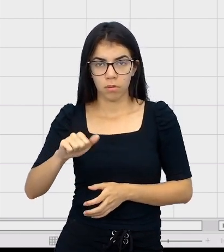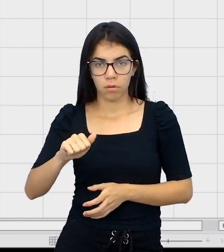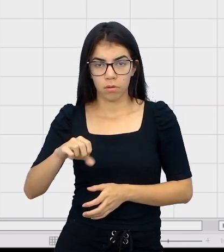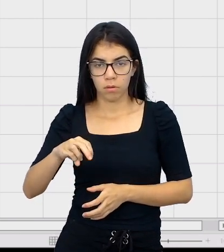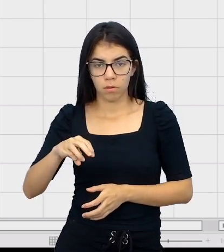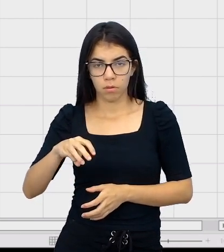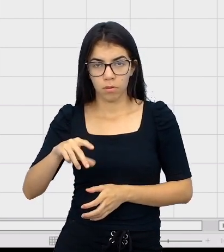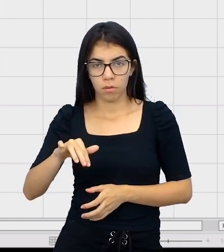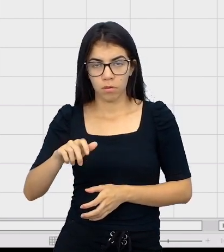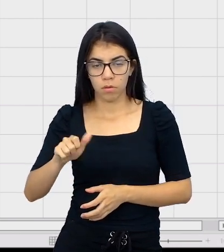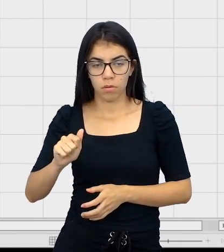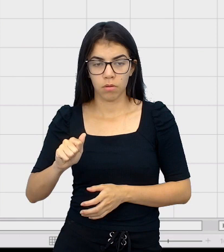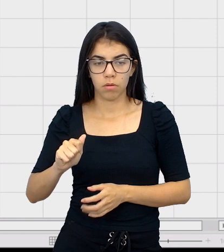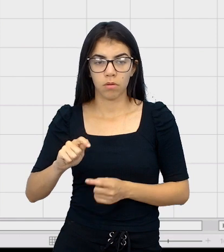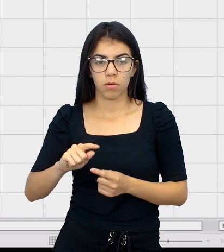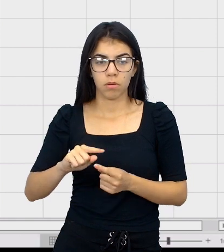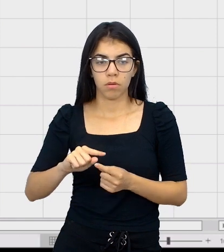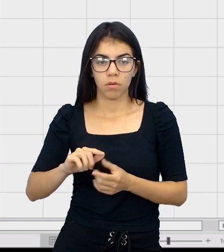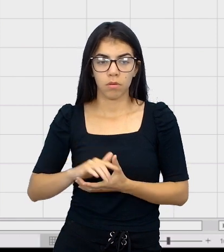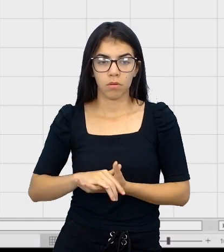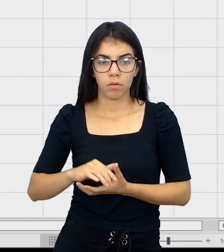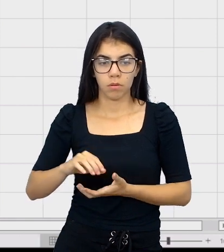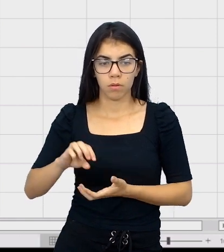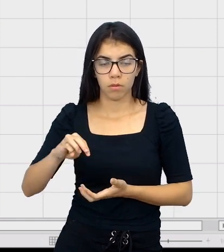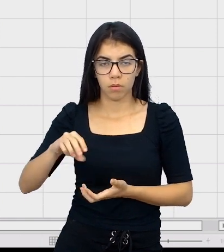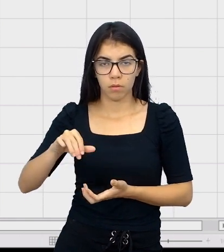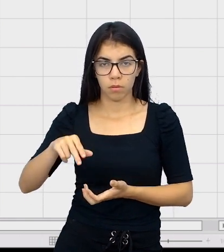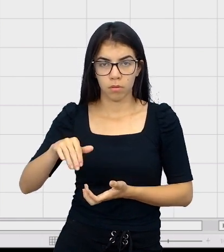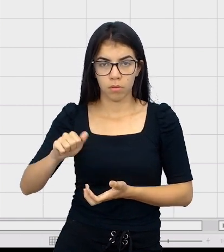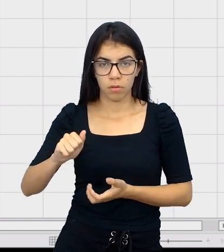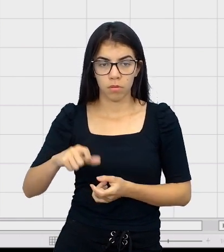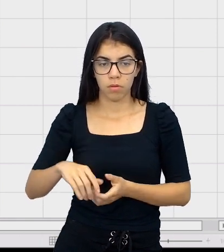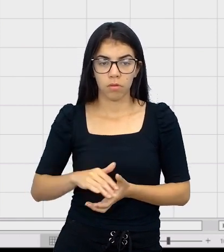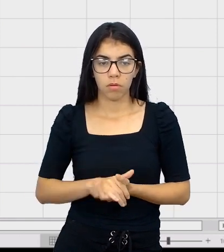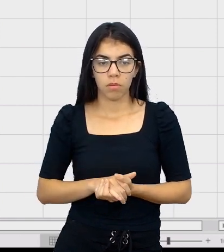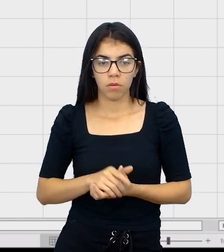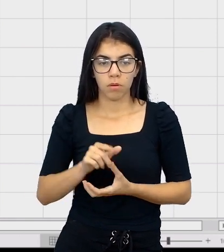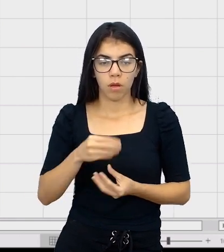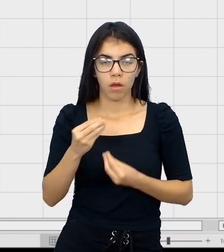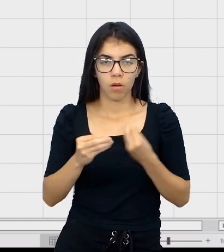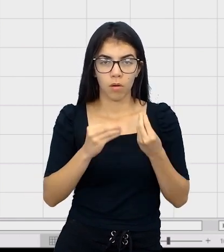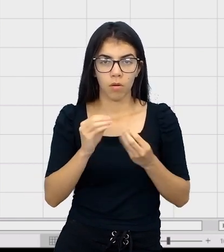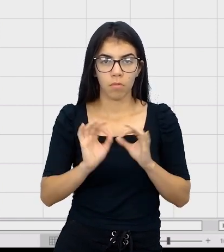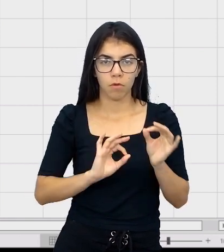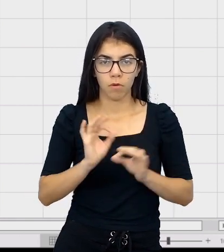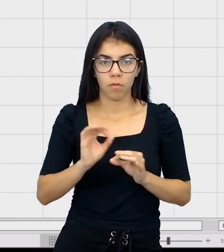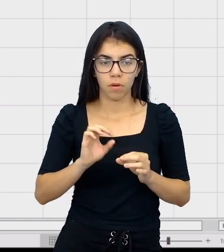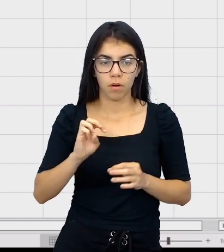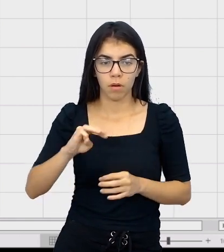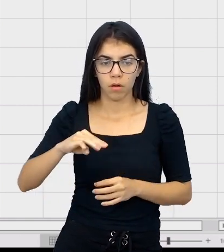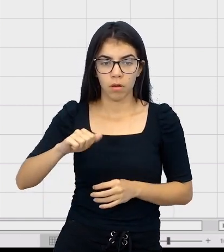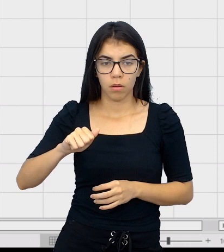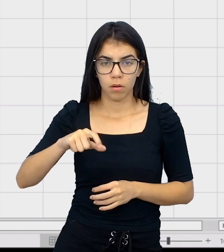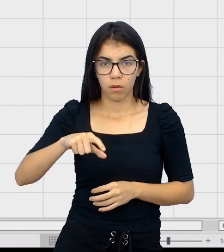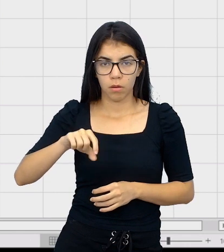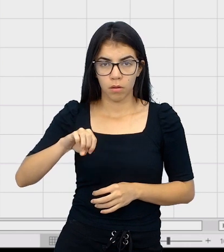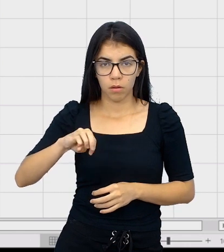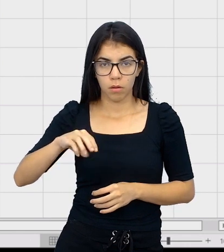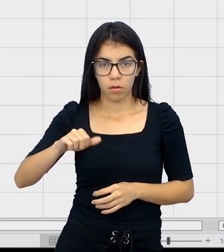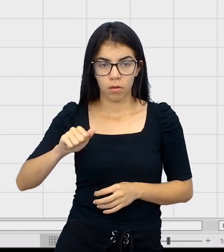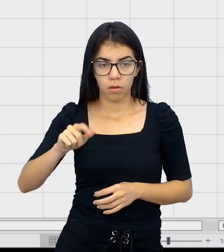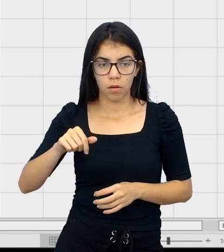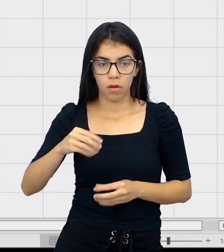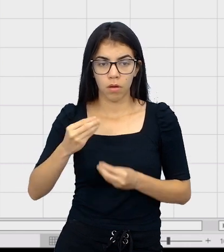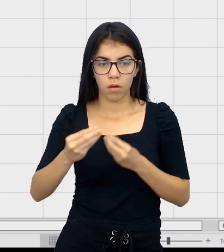hein? Já vou arrumar ele. Uhum. Mínima. Isso. E depois é o Y. Isso. Aí fala, como eu vou arrumar isso? Ó, vou vir no máximo, que acho que é a maior palavra. Se eu vir